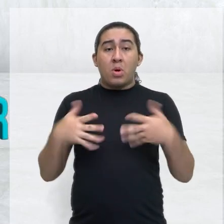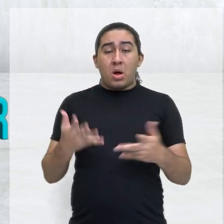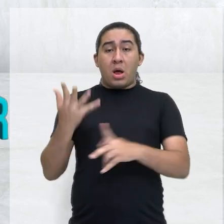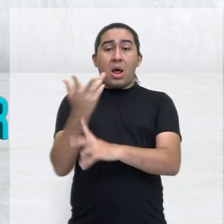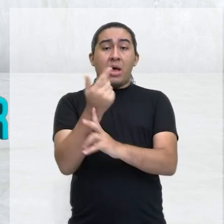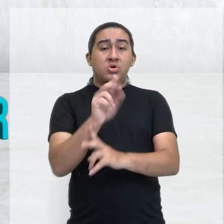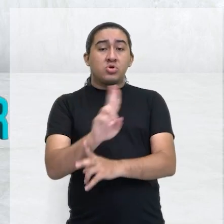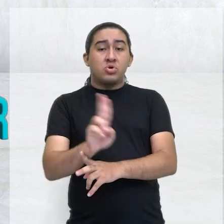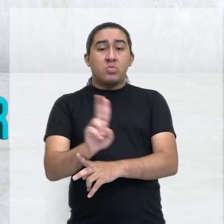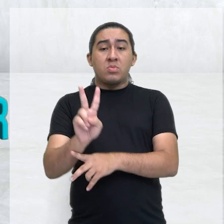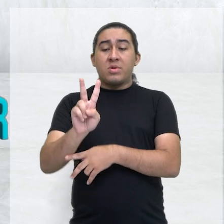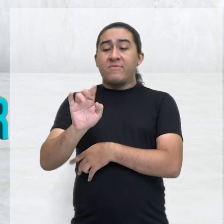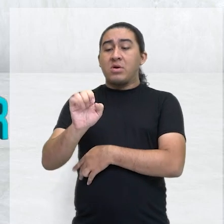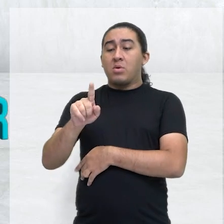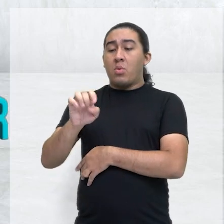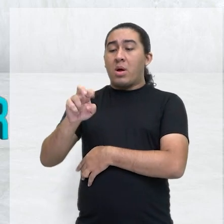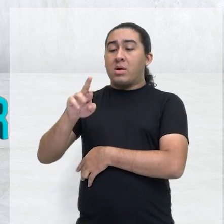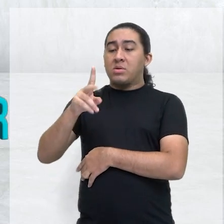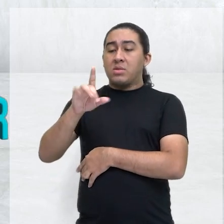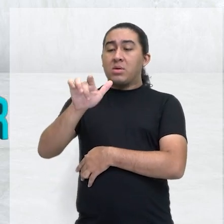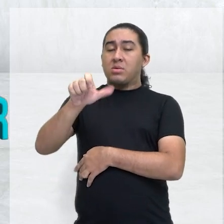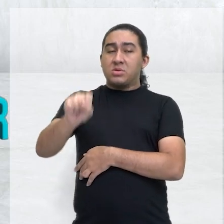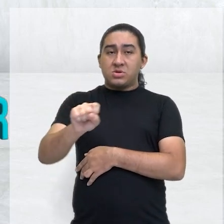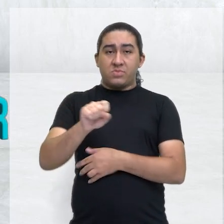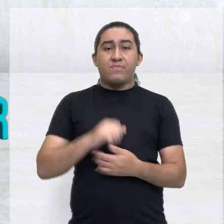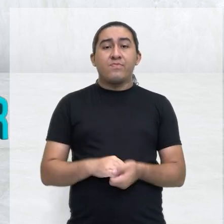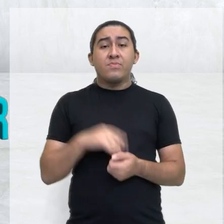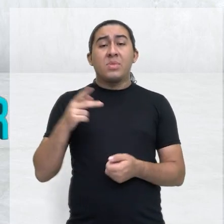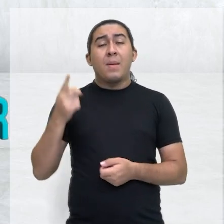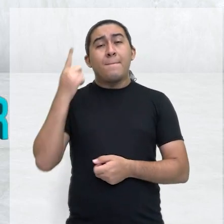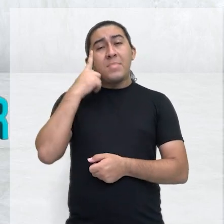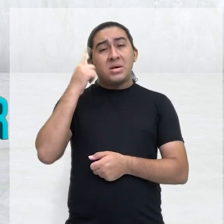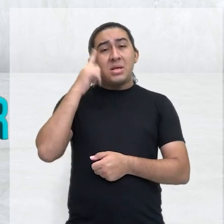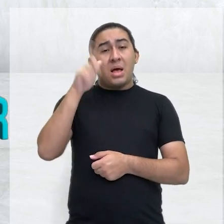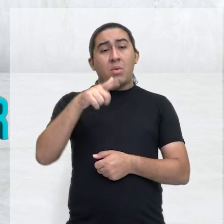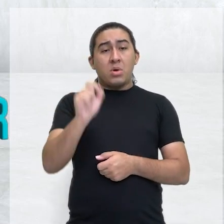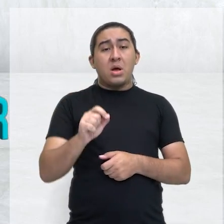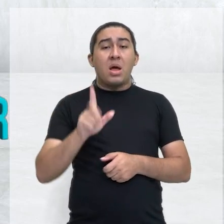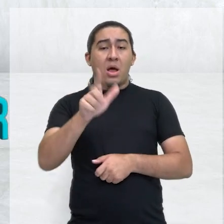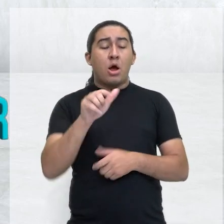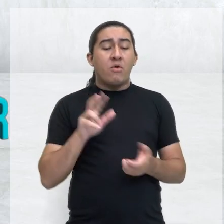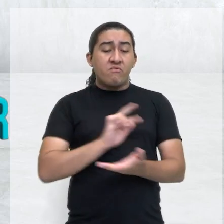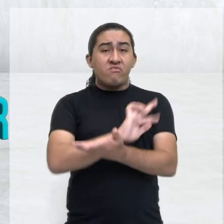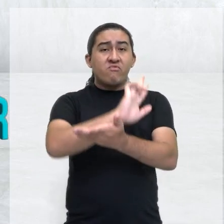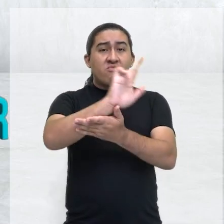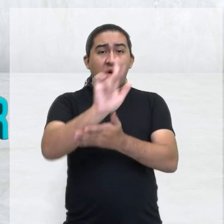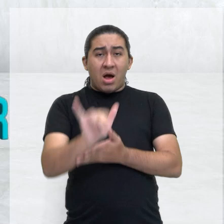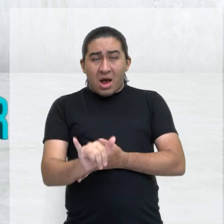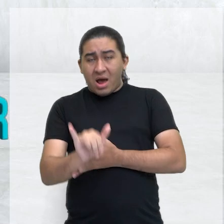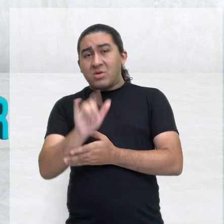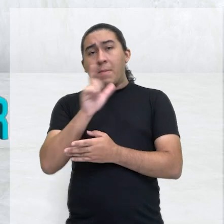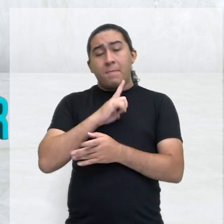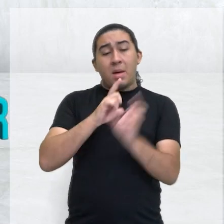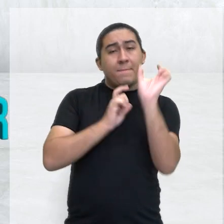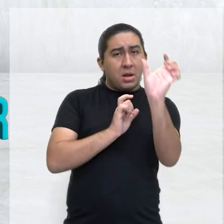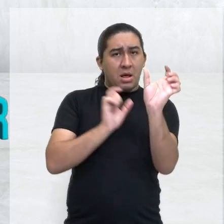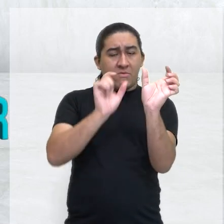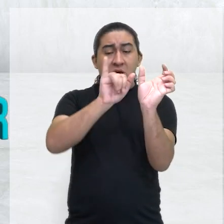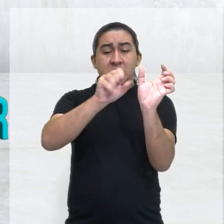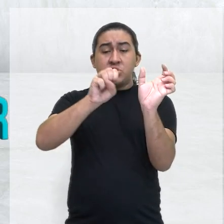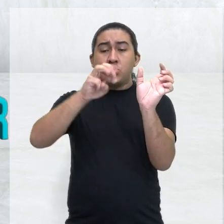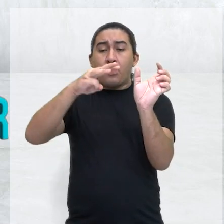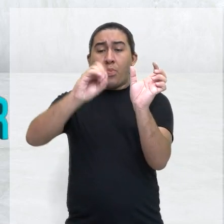arte chamada de vanguardas, que eu sempre gosto de falar que são os ismos, cubismo, expressionismo,